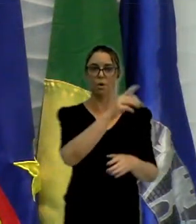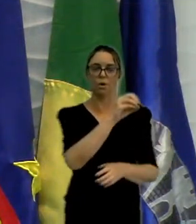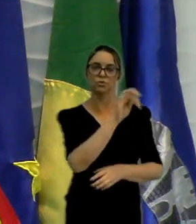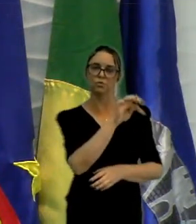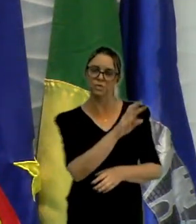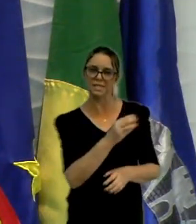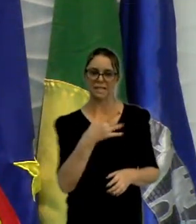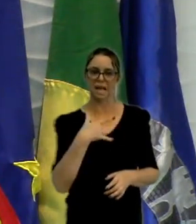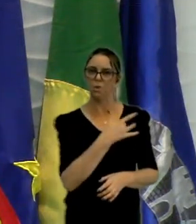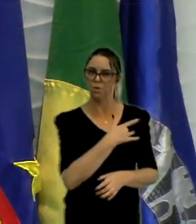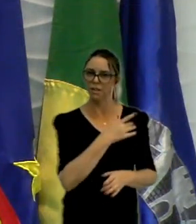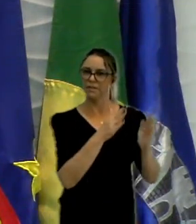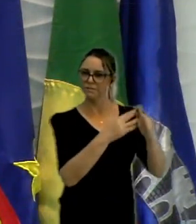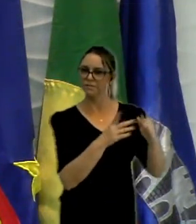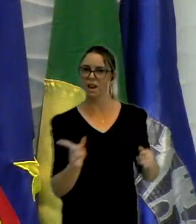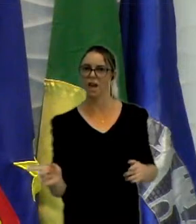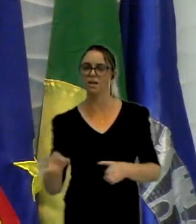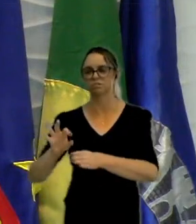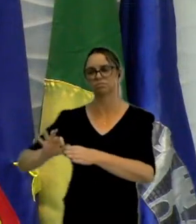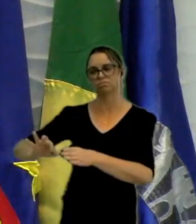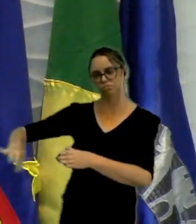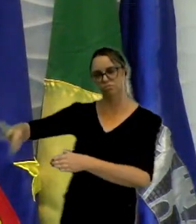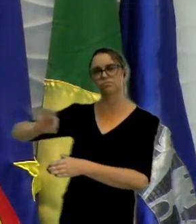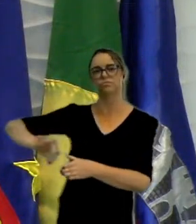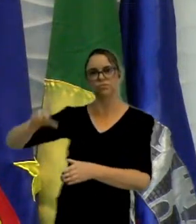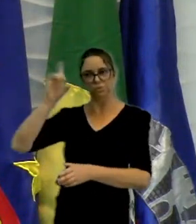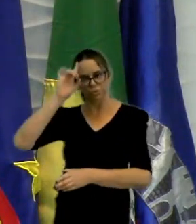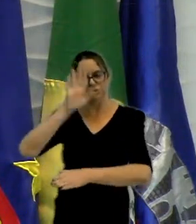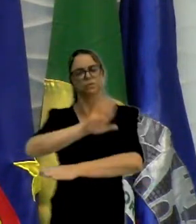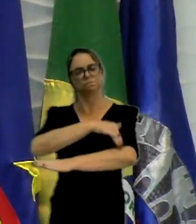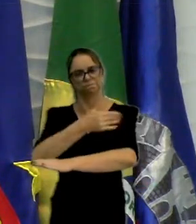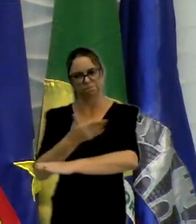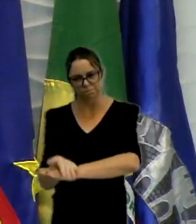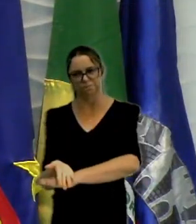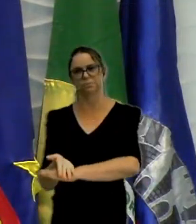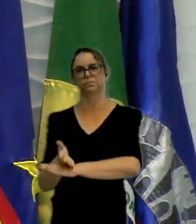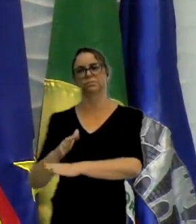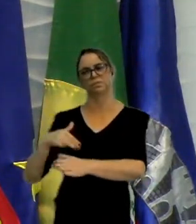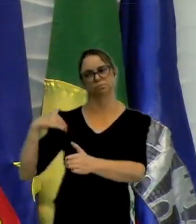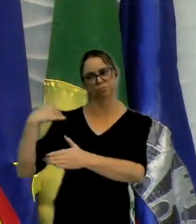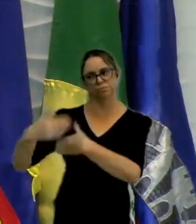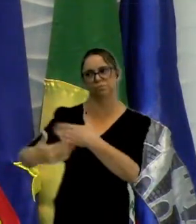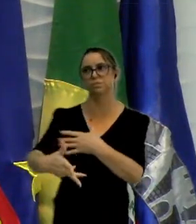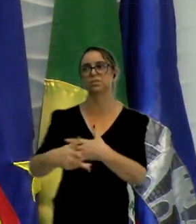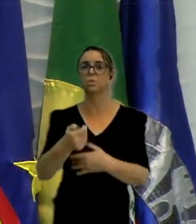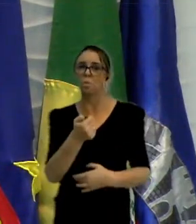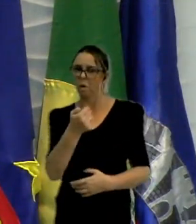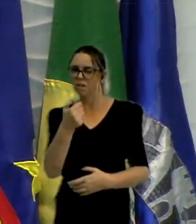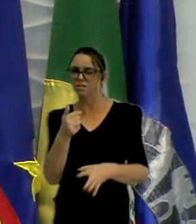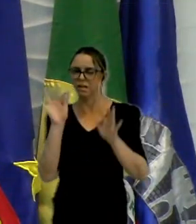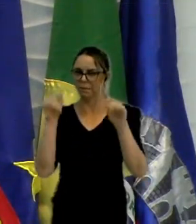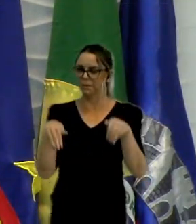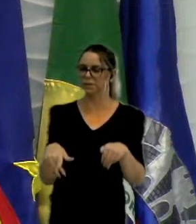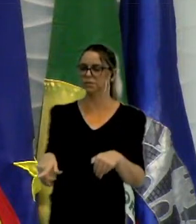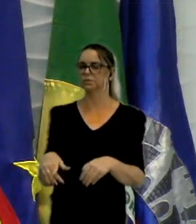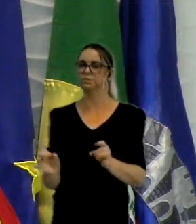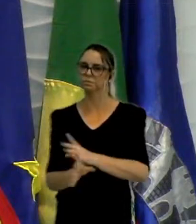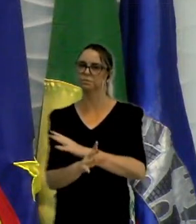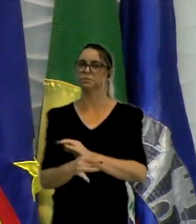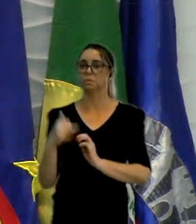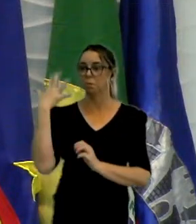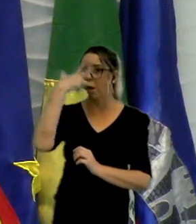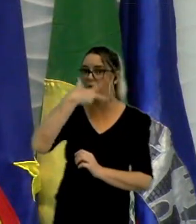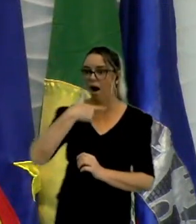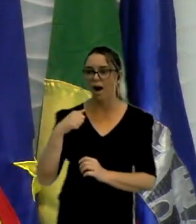que pega todo dia, o dia todo, a obra está em andamento e em fase de acabamento. Muito bonito, está ficando o posto